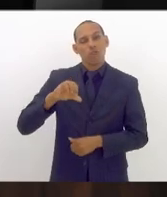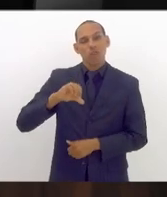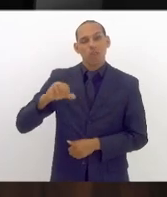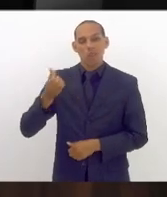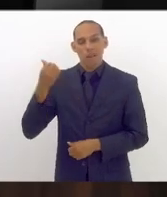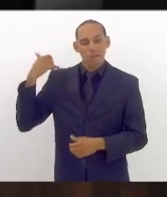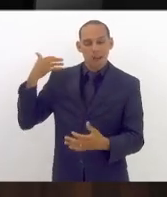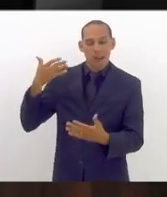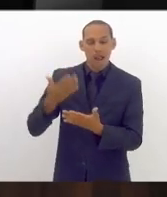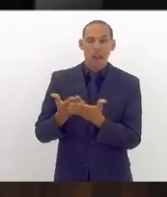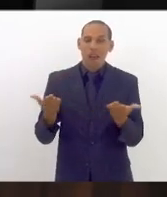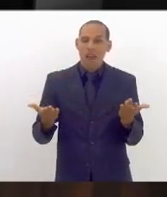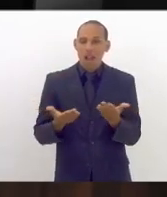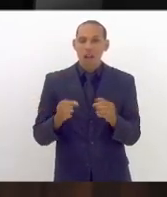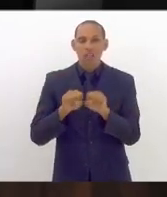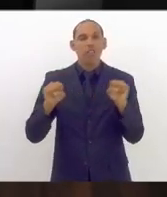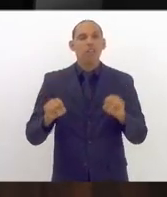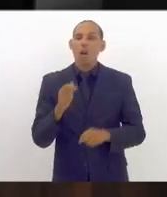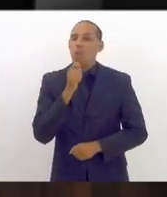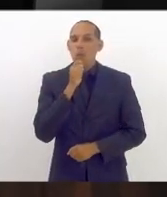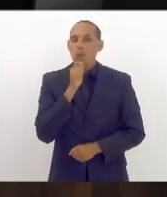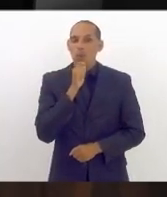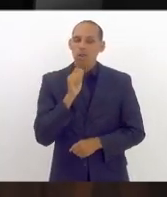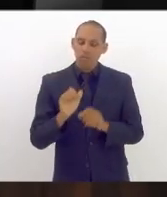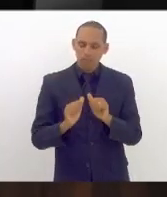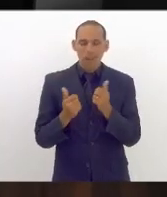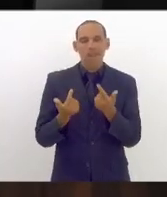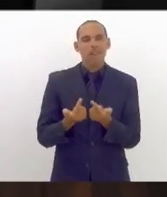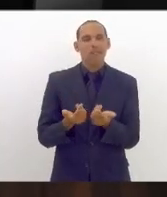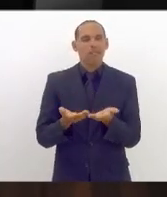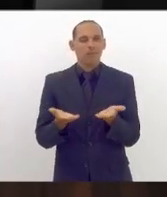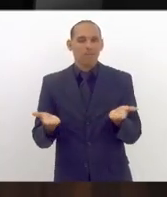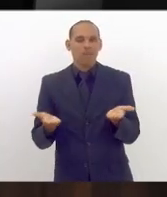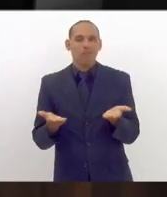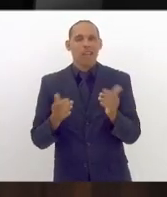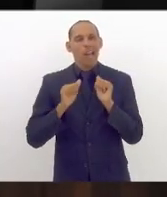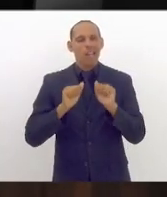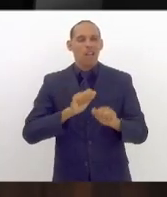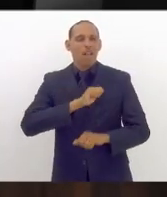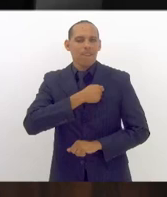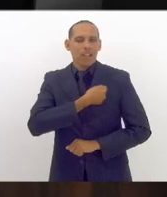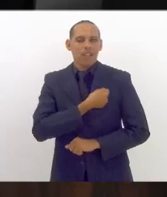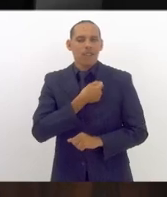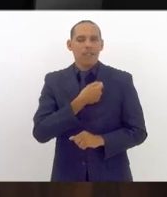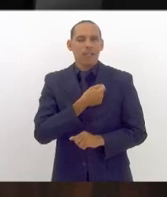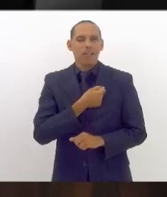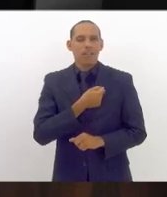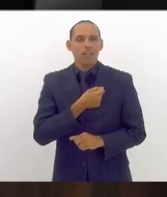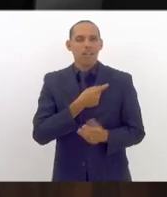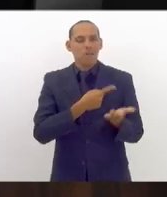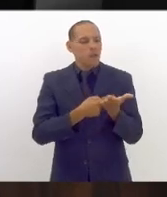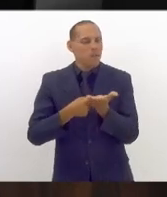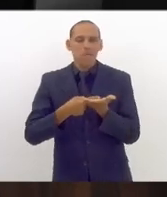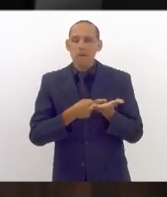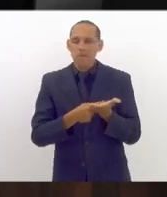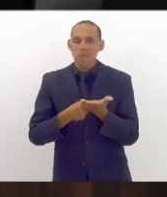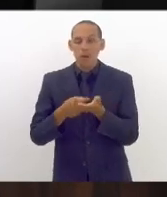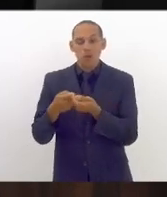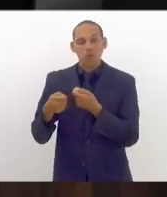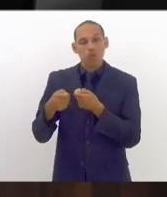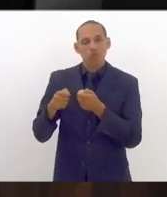não conta com esse sistema alérgico por meio da nossa Assessoria fiscal encomendou aos economistas